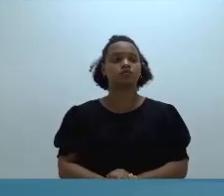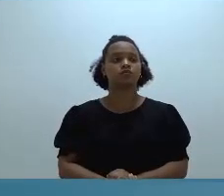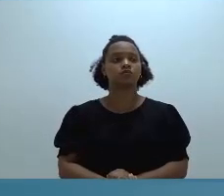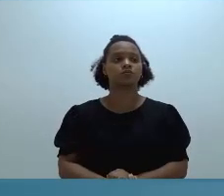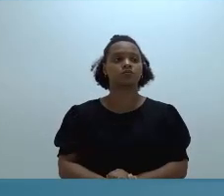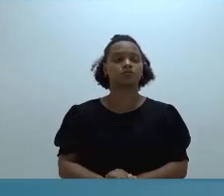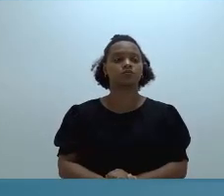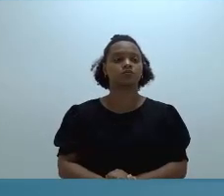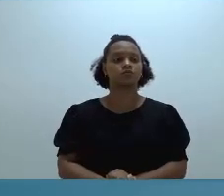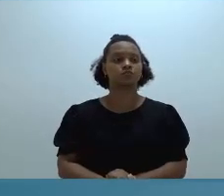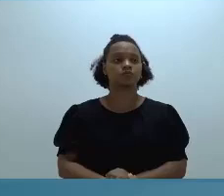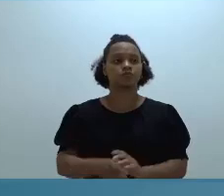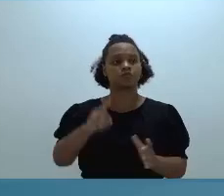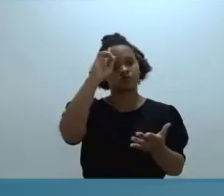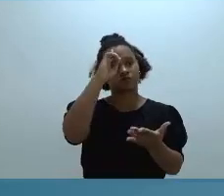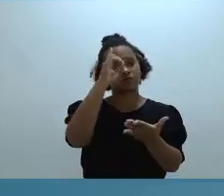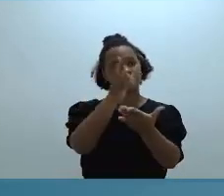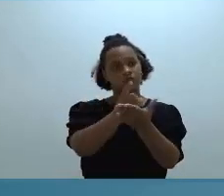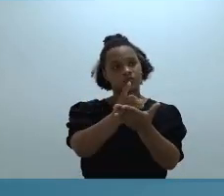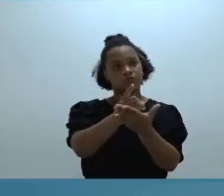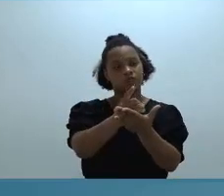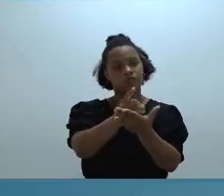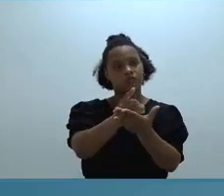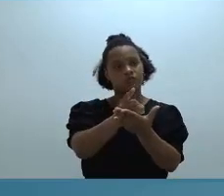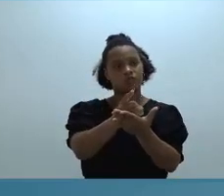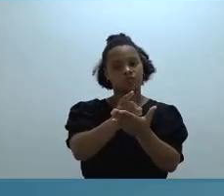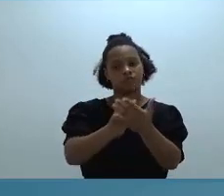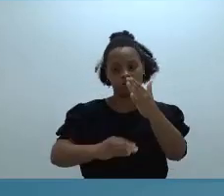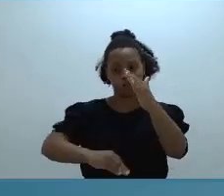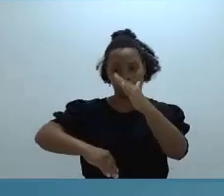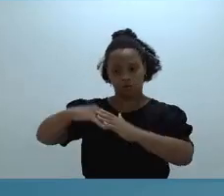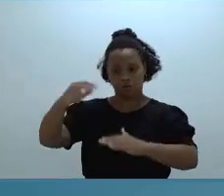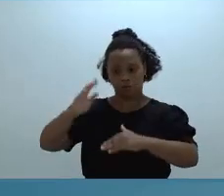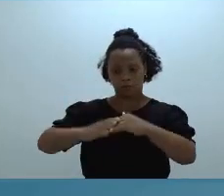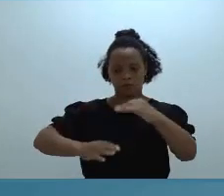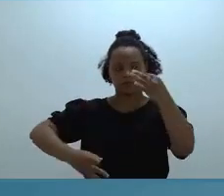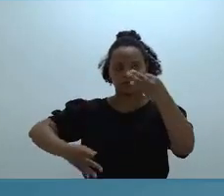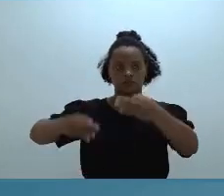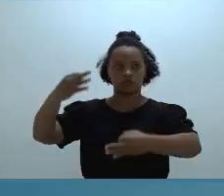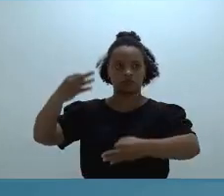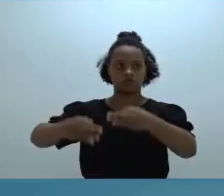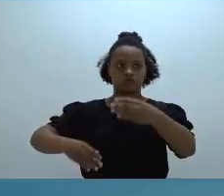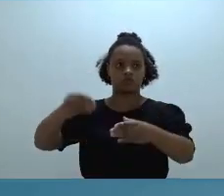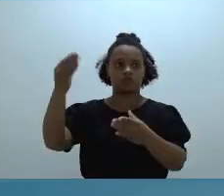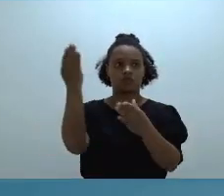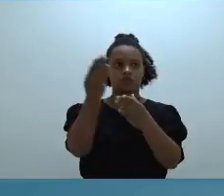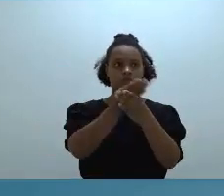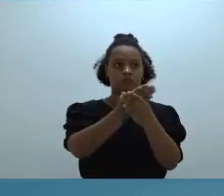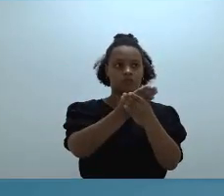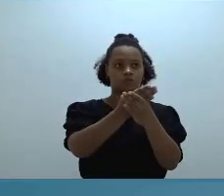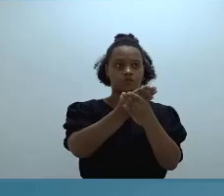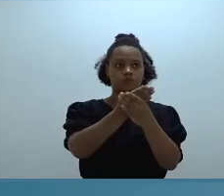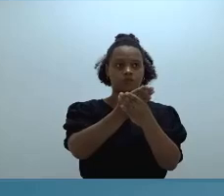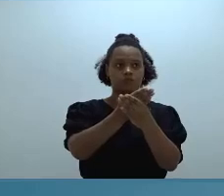que for decidido que a competência para julgar a ação é